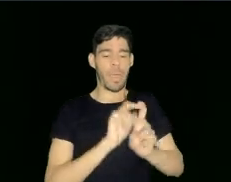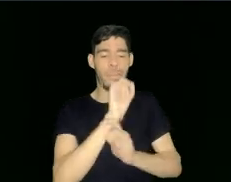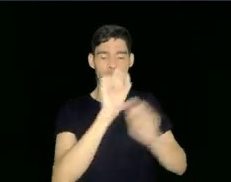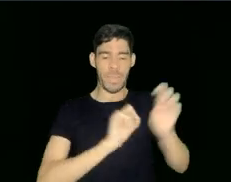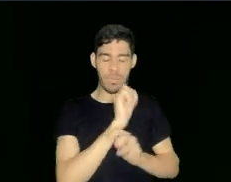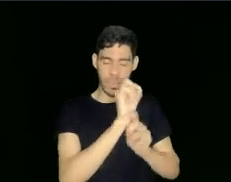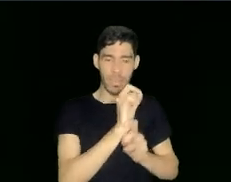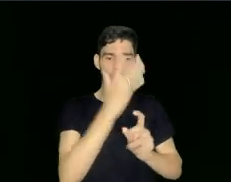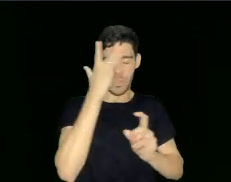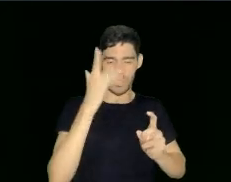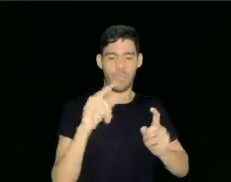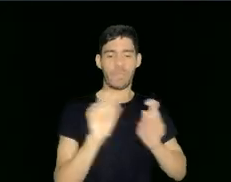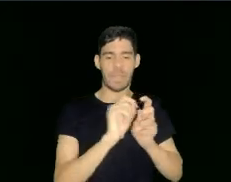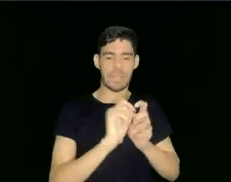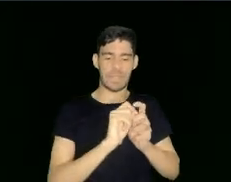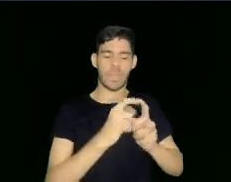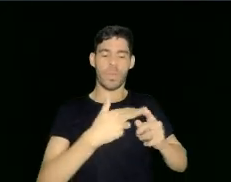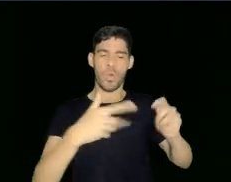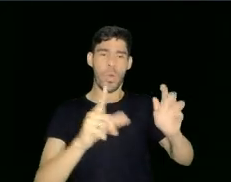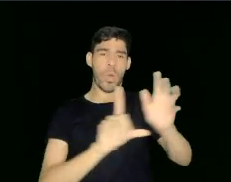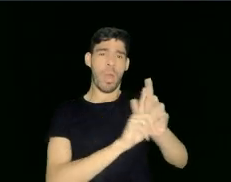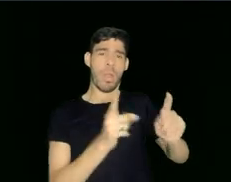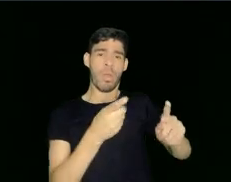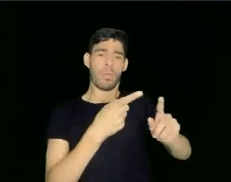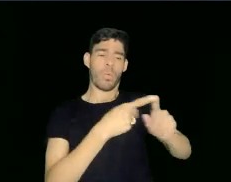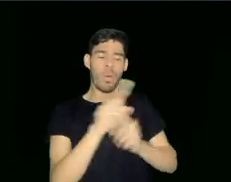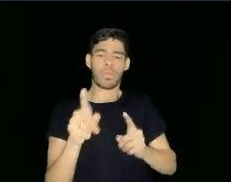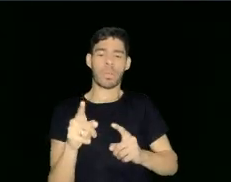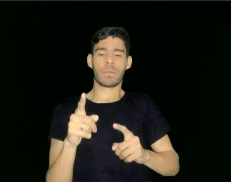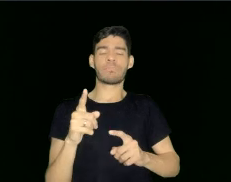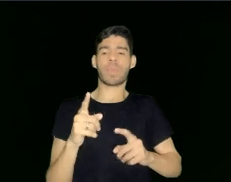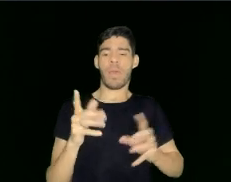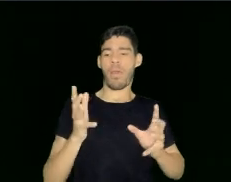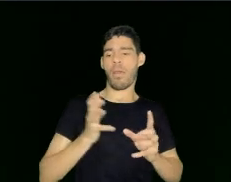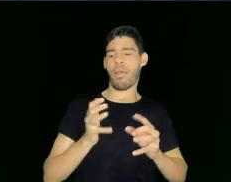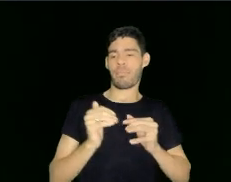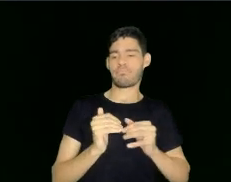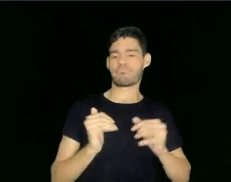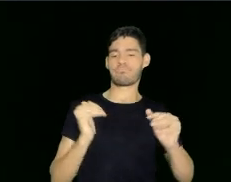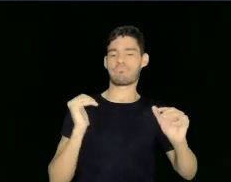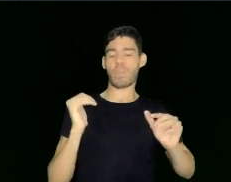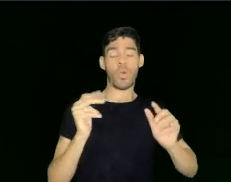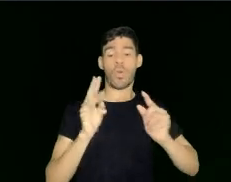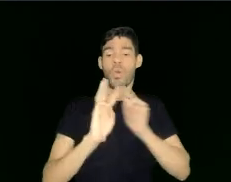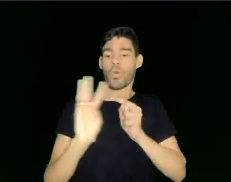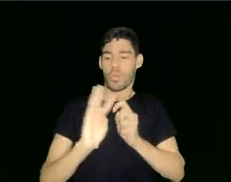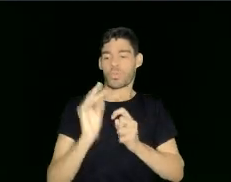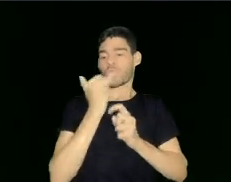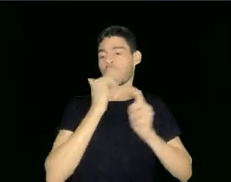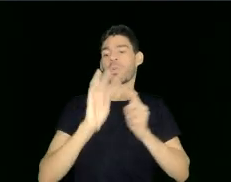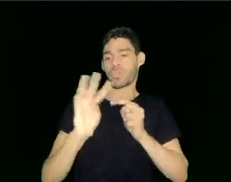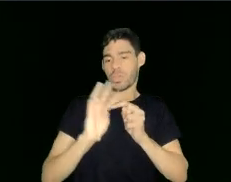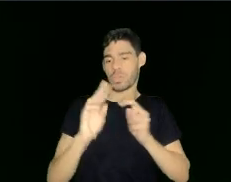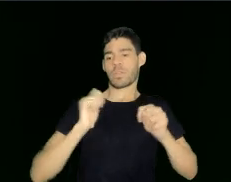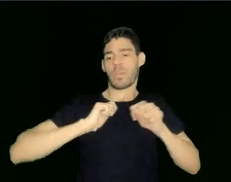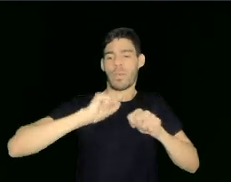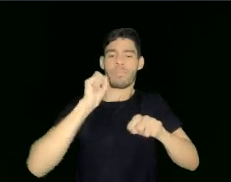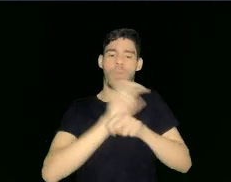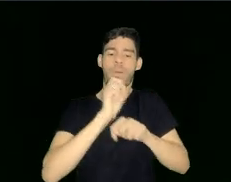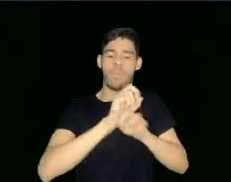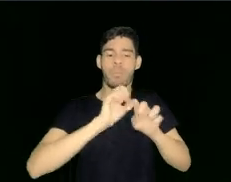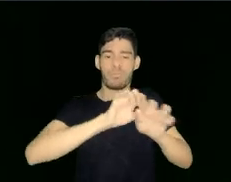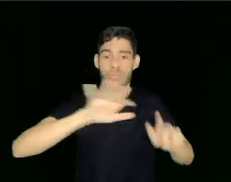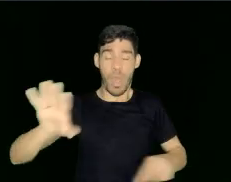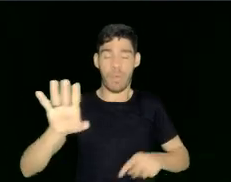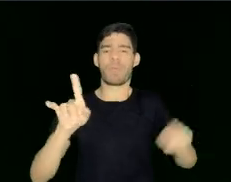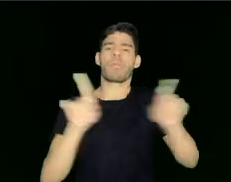todo. Além de que garimpeiros ilegais em terras indígenas faz com que os indígenas estejam